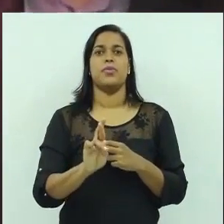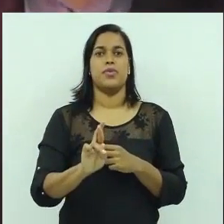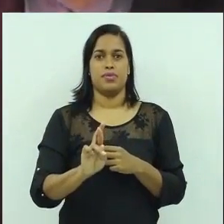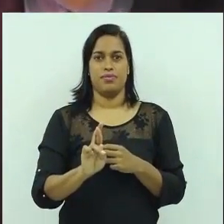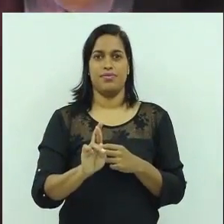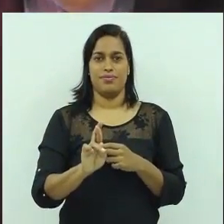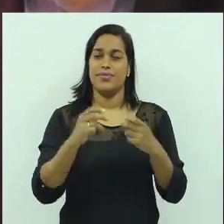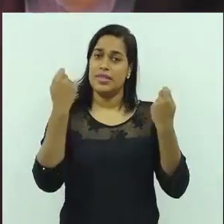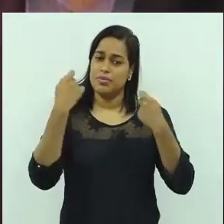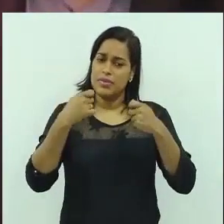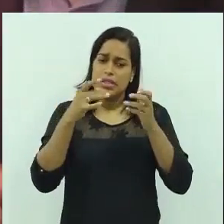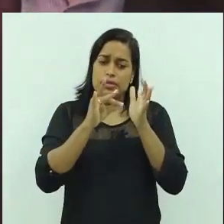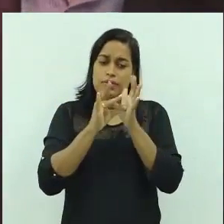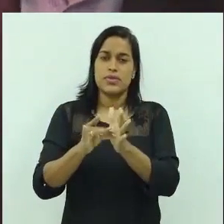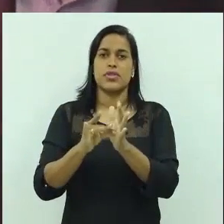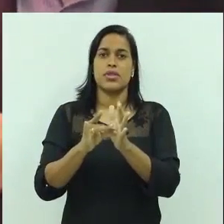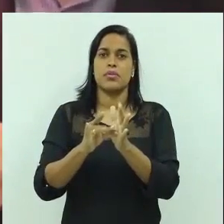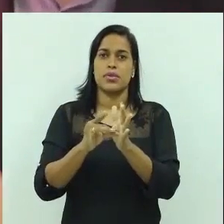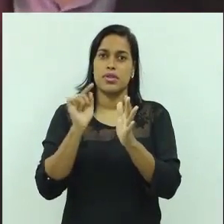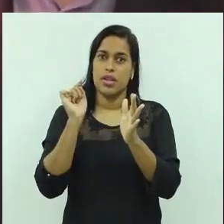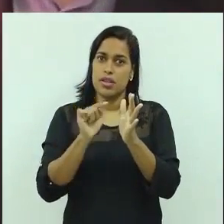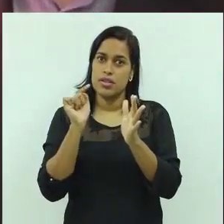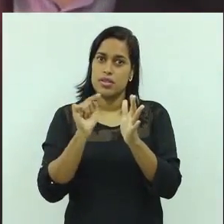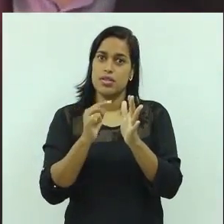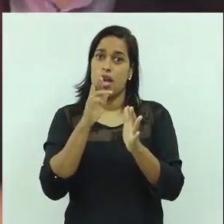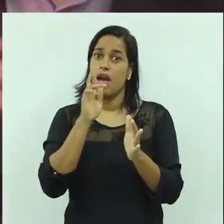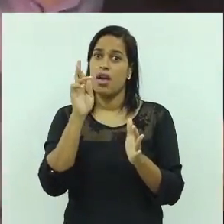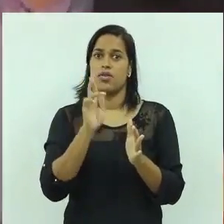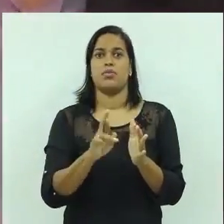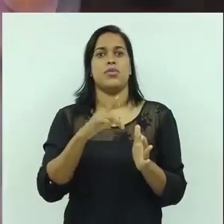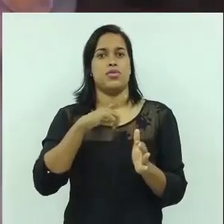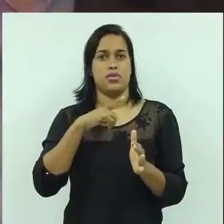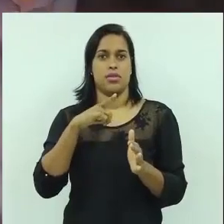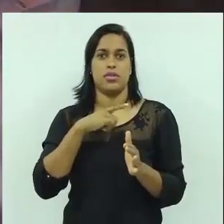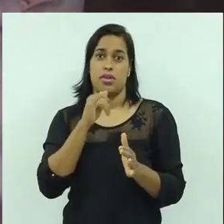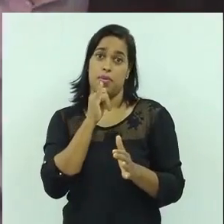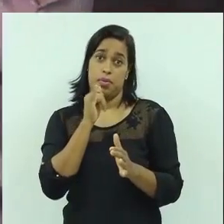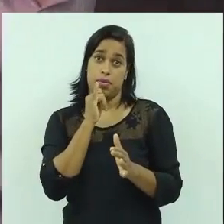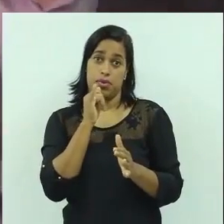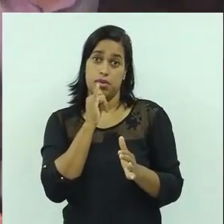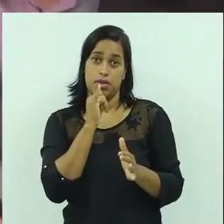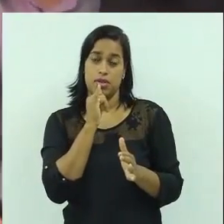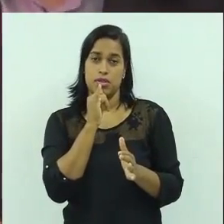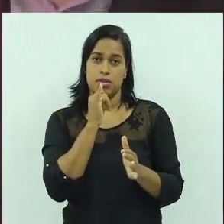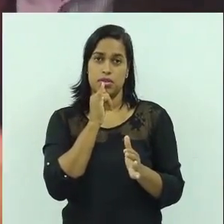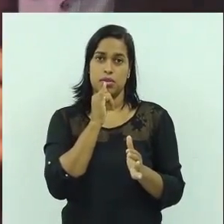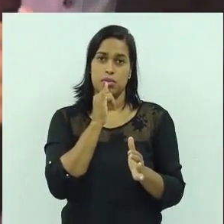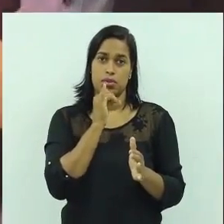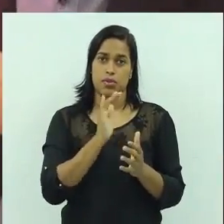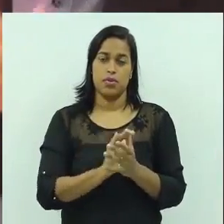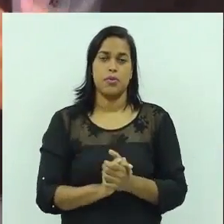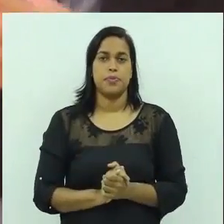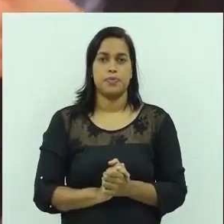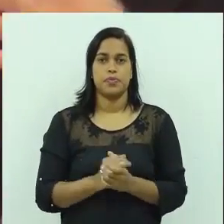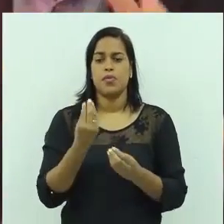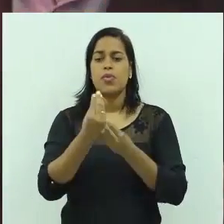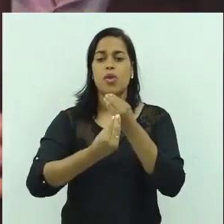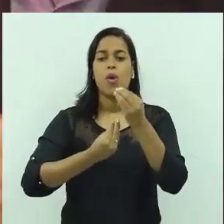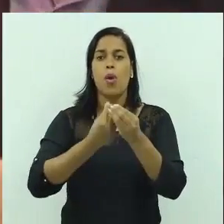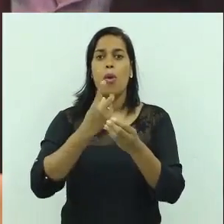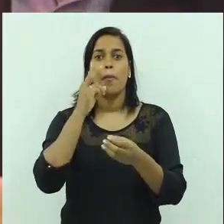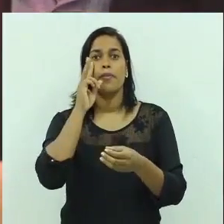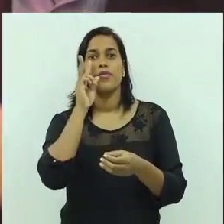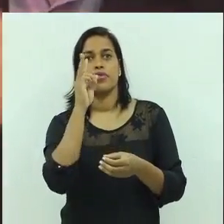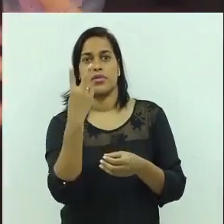que você fundamente a resposta que você fornece. Então, por exemplo, exemplificando, como é que você se